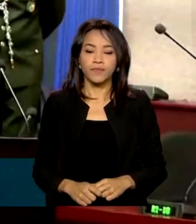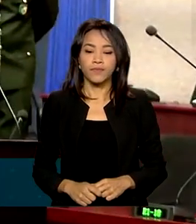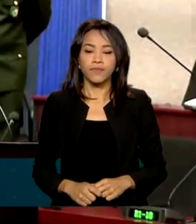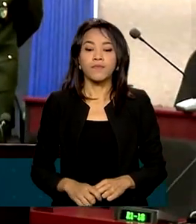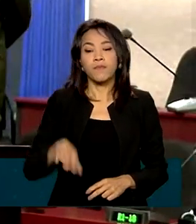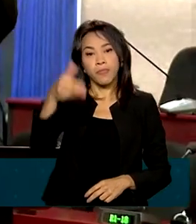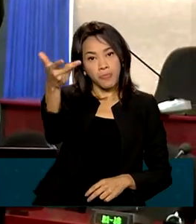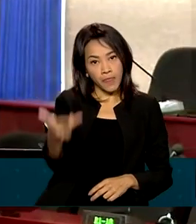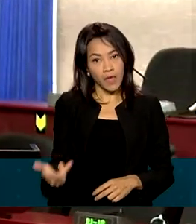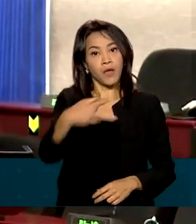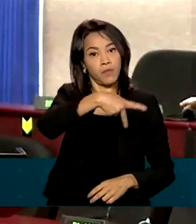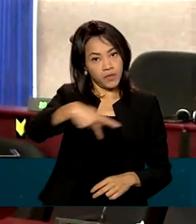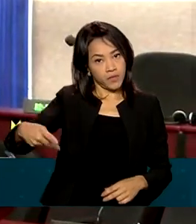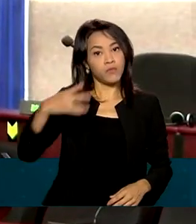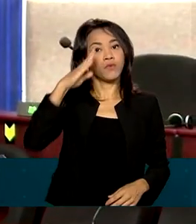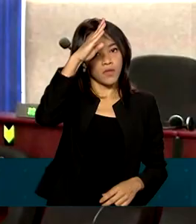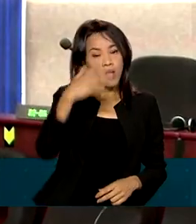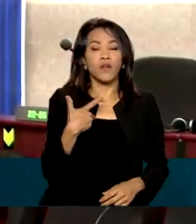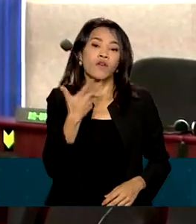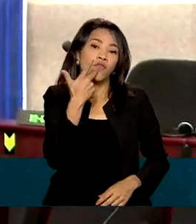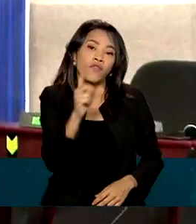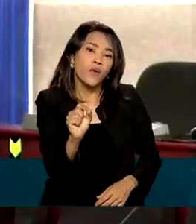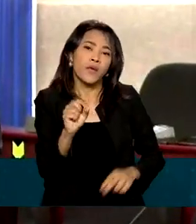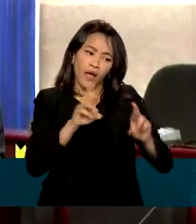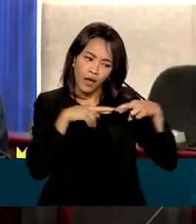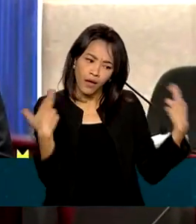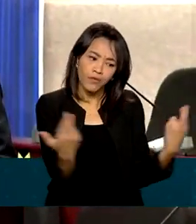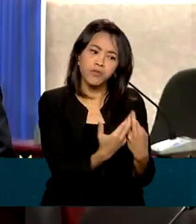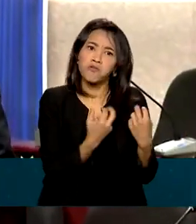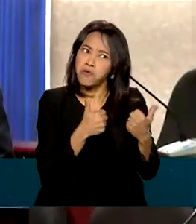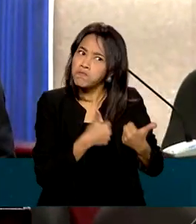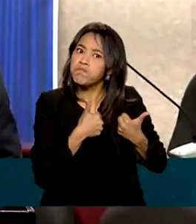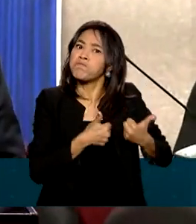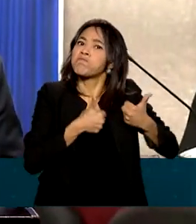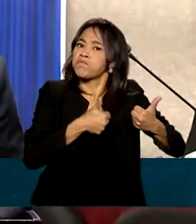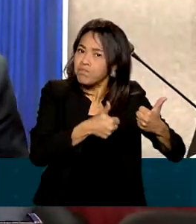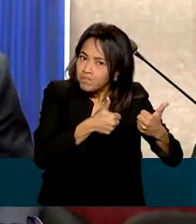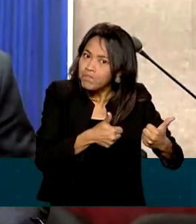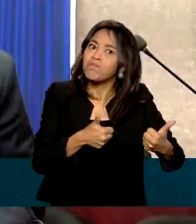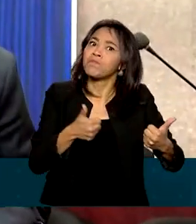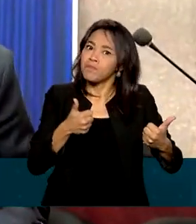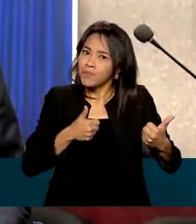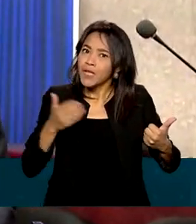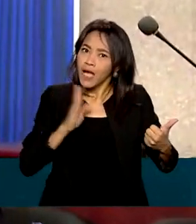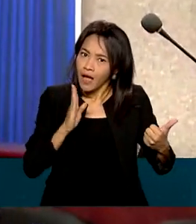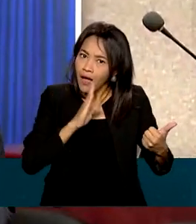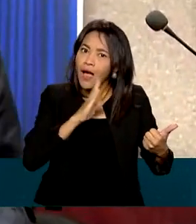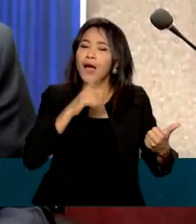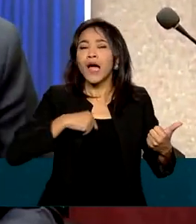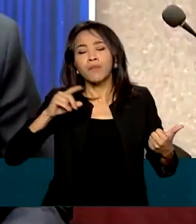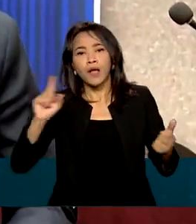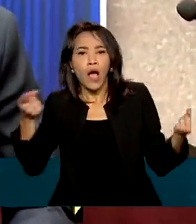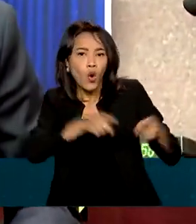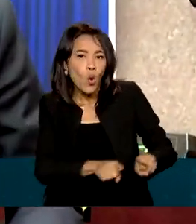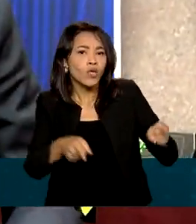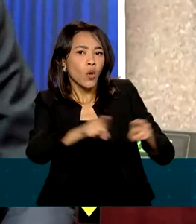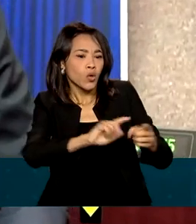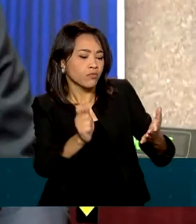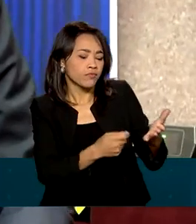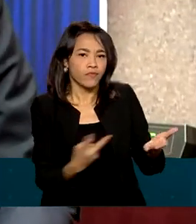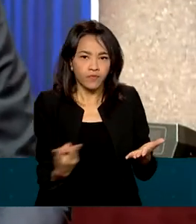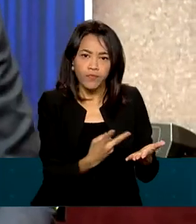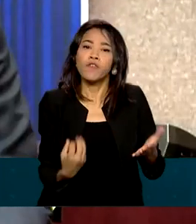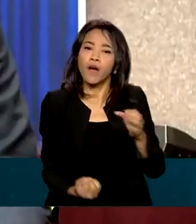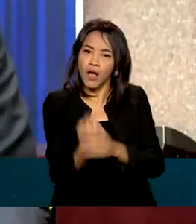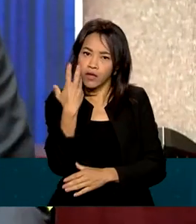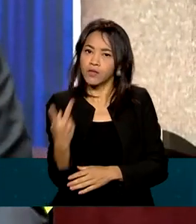O presidente Jair Bolsonaro afirmou que a reunião foi bastante produtiva e que logo novos acordos e soluções devem surgir entre os